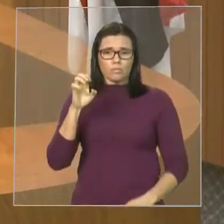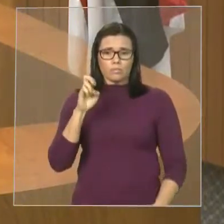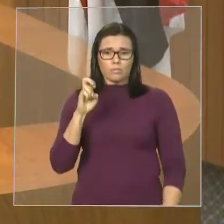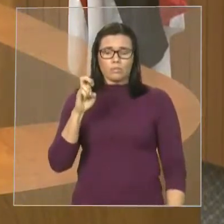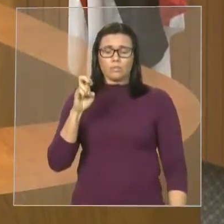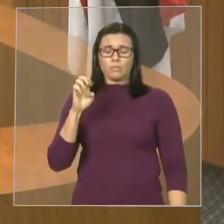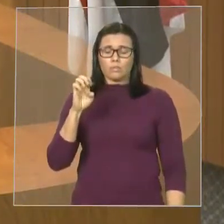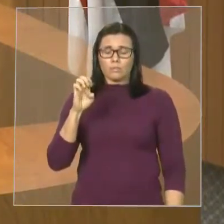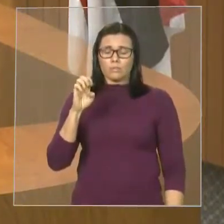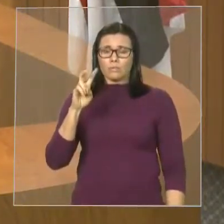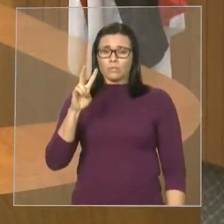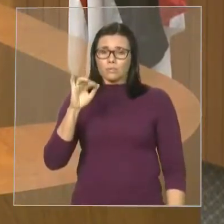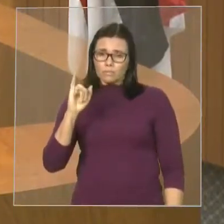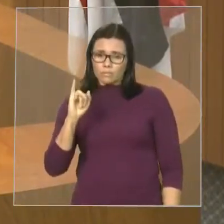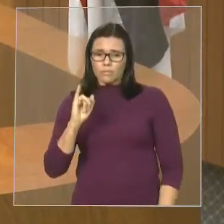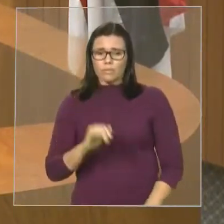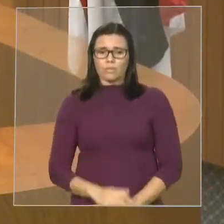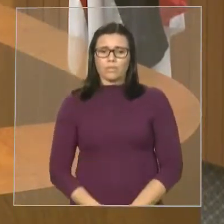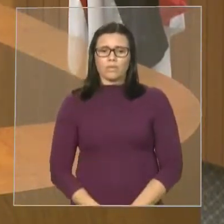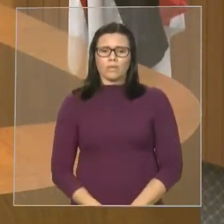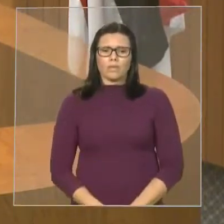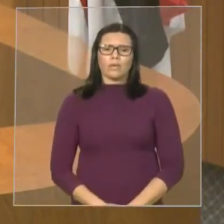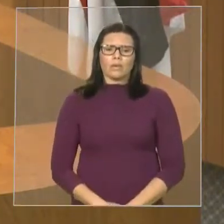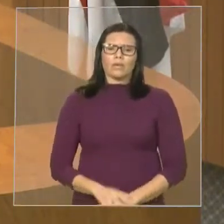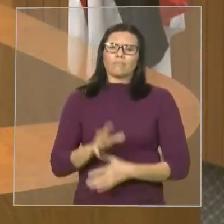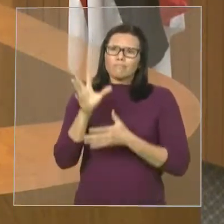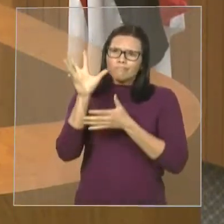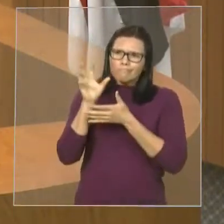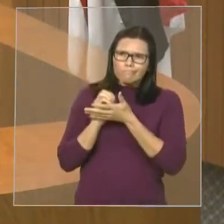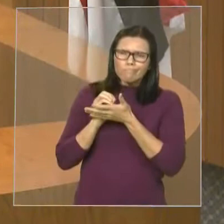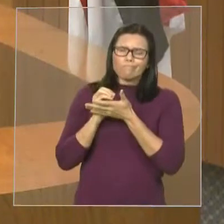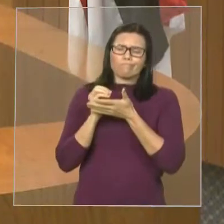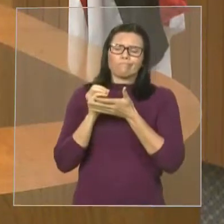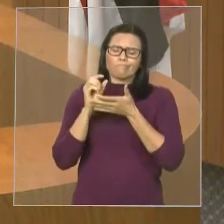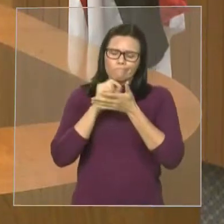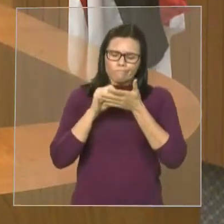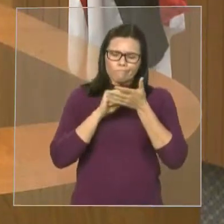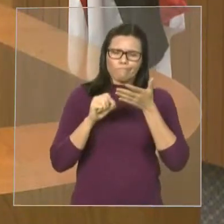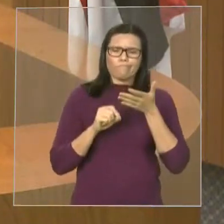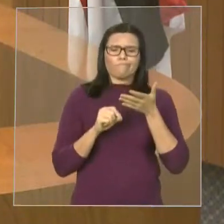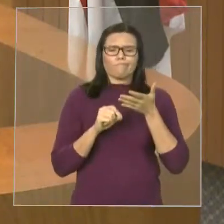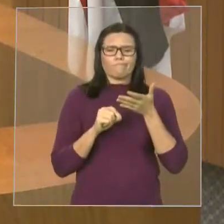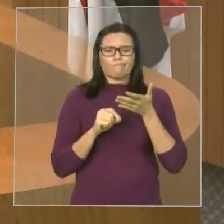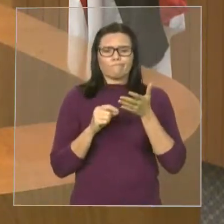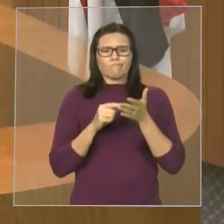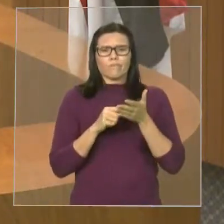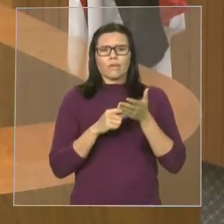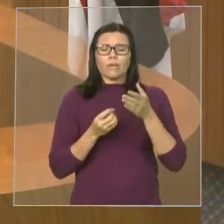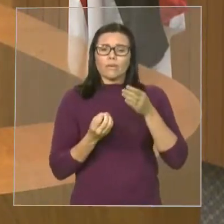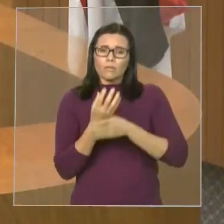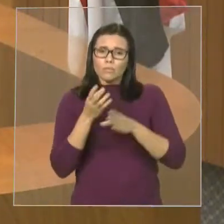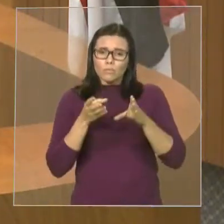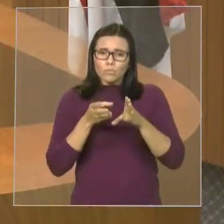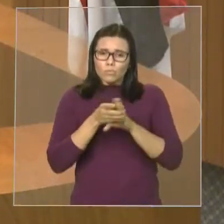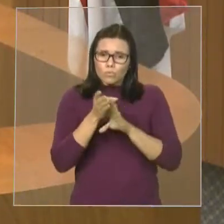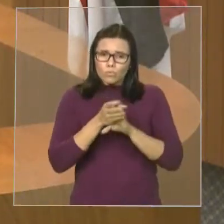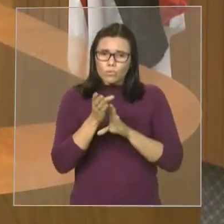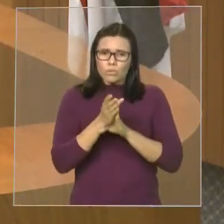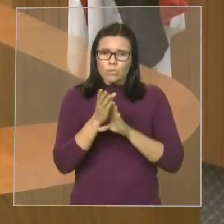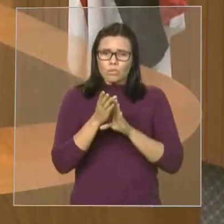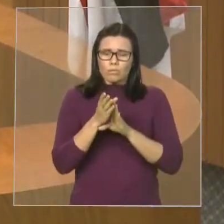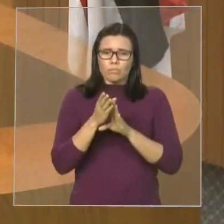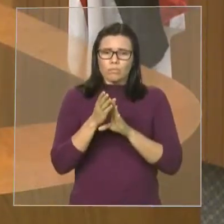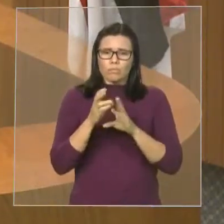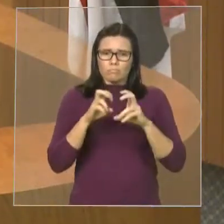composição do Conselho do IPREV. Mas as sugestões que vocês deram nas audiências públicas, elas foram muito além